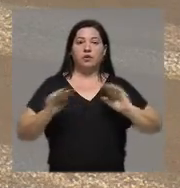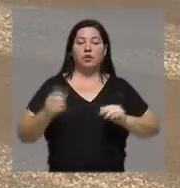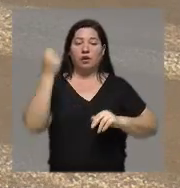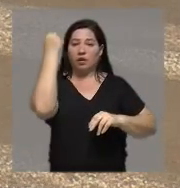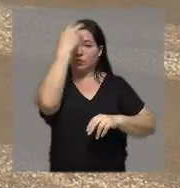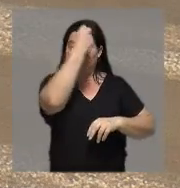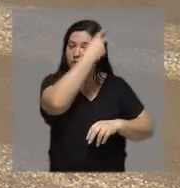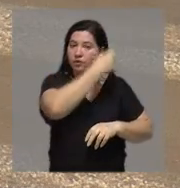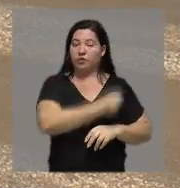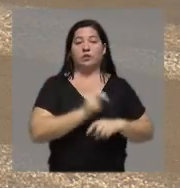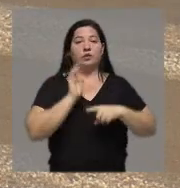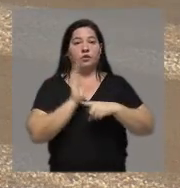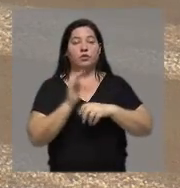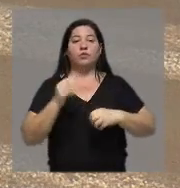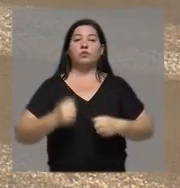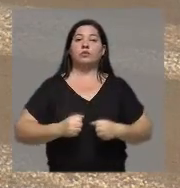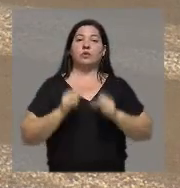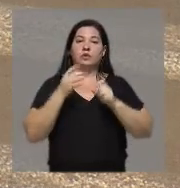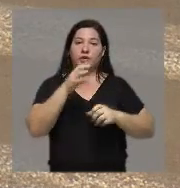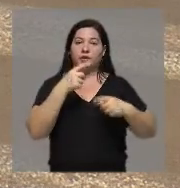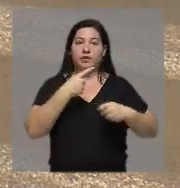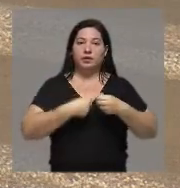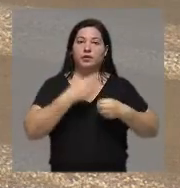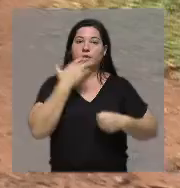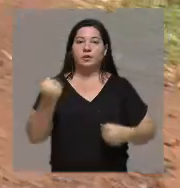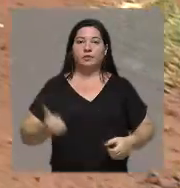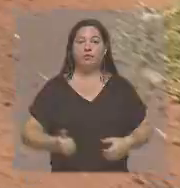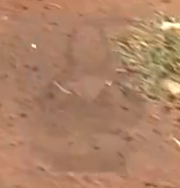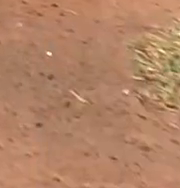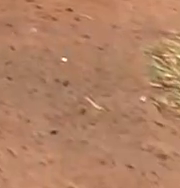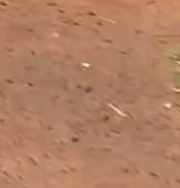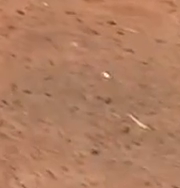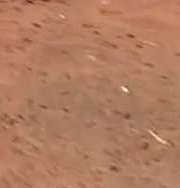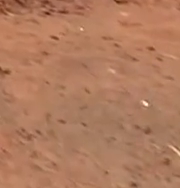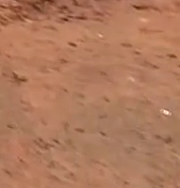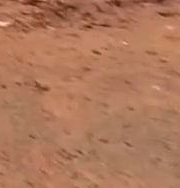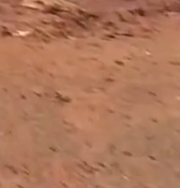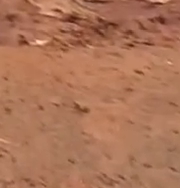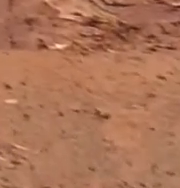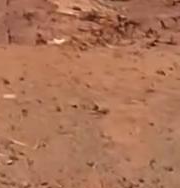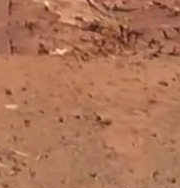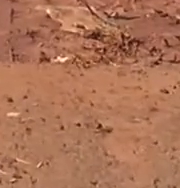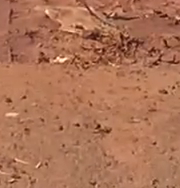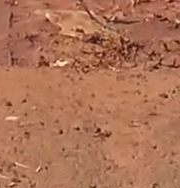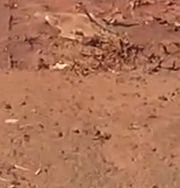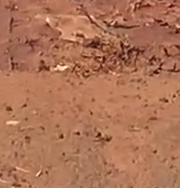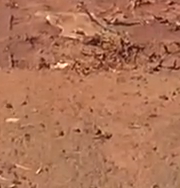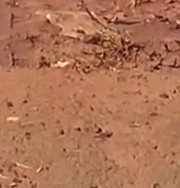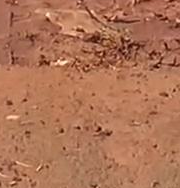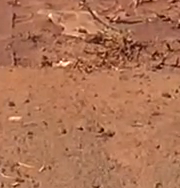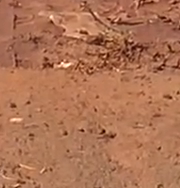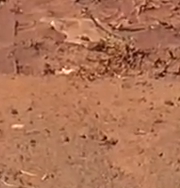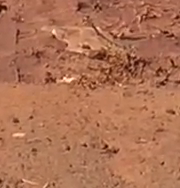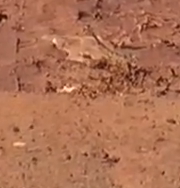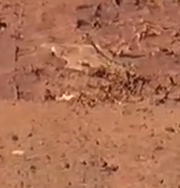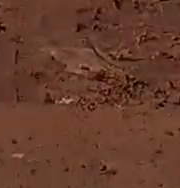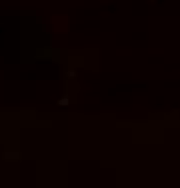assim possamos juntos construir uma cidade melhor para todos nós. TV Câmara, informação e transparência a serviço da população.